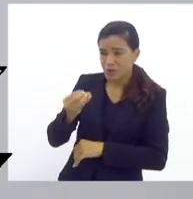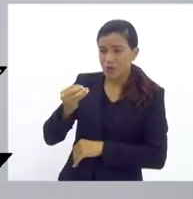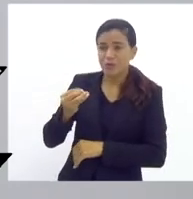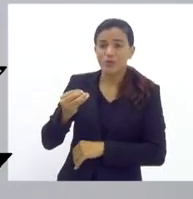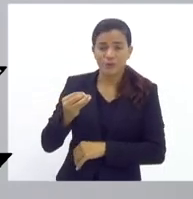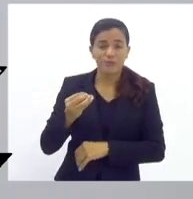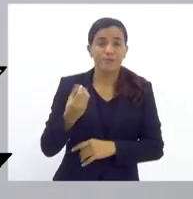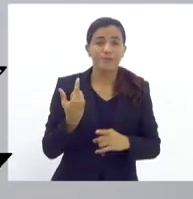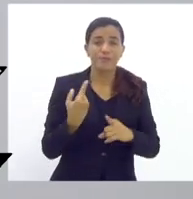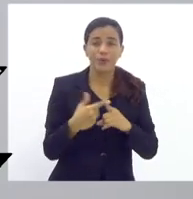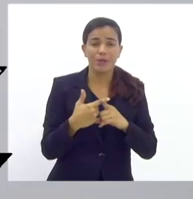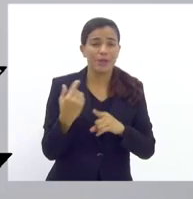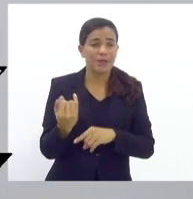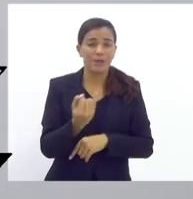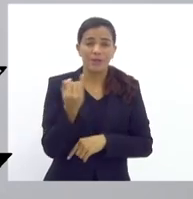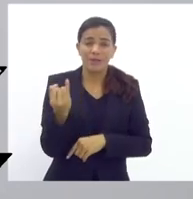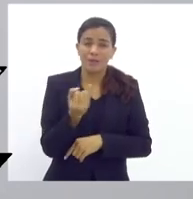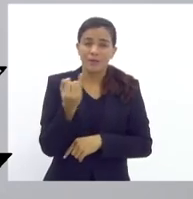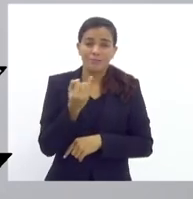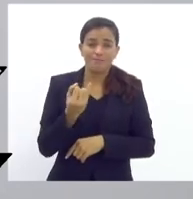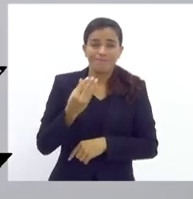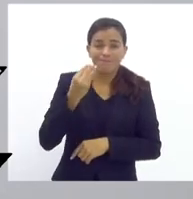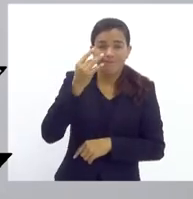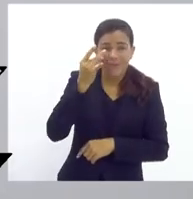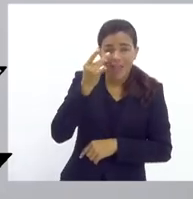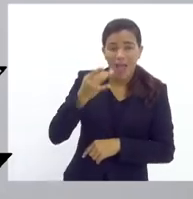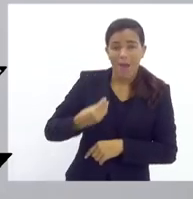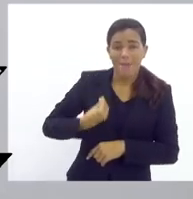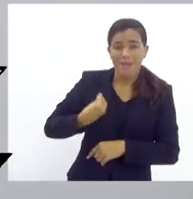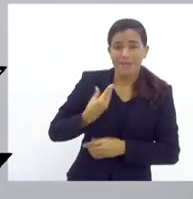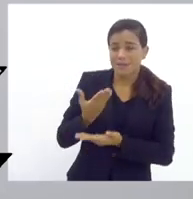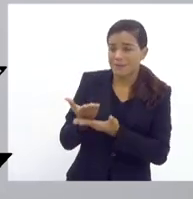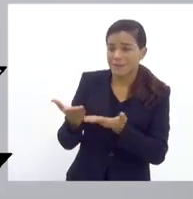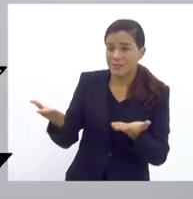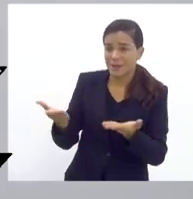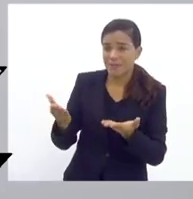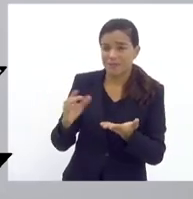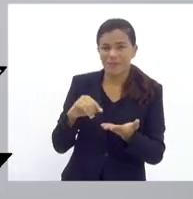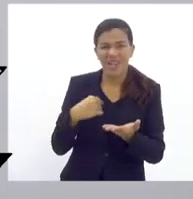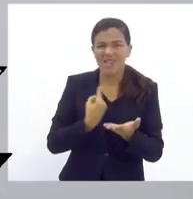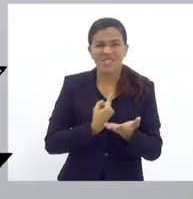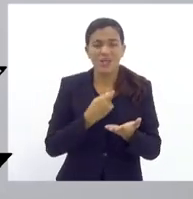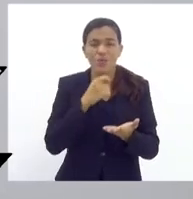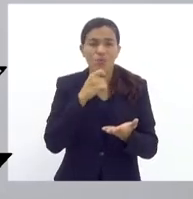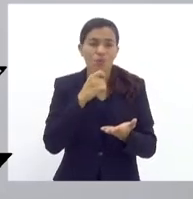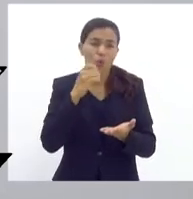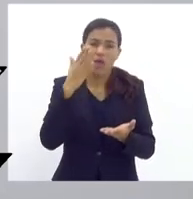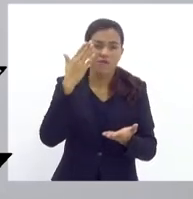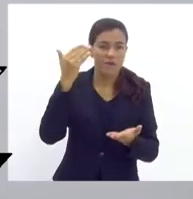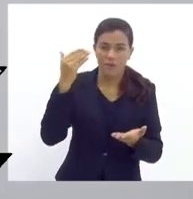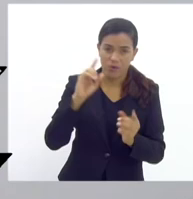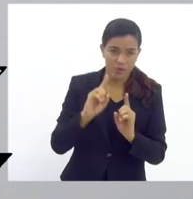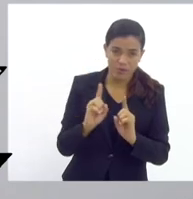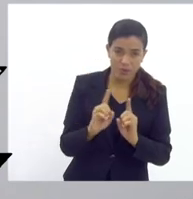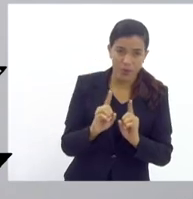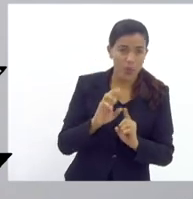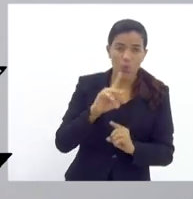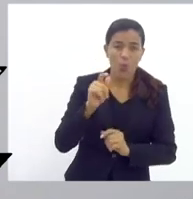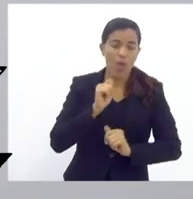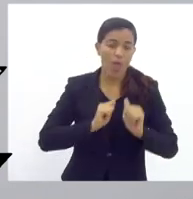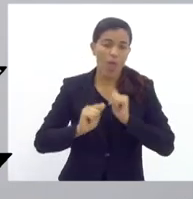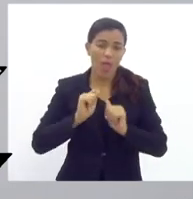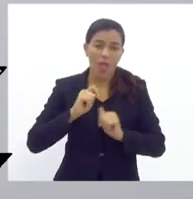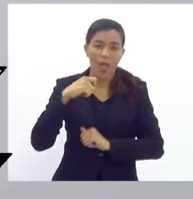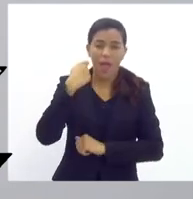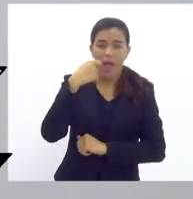porque é muito importante a presença de vocês a gente não é famoso não é atores